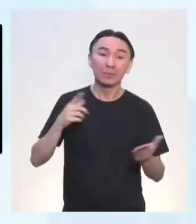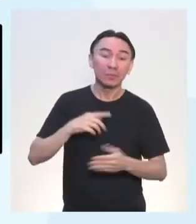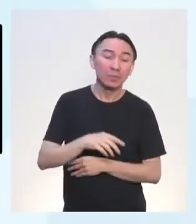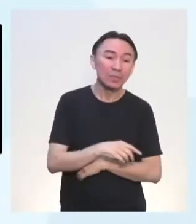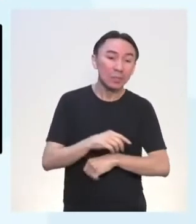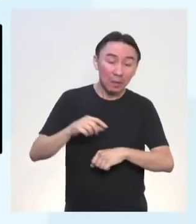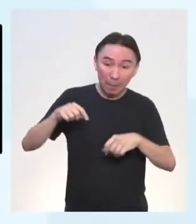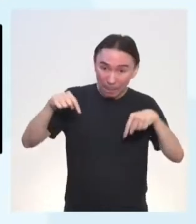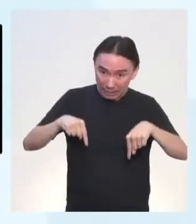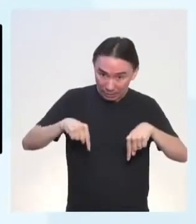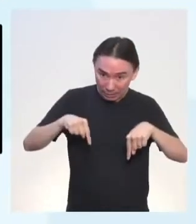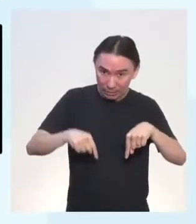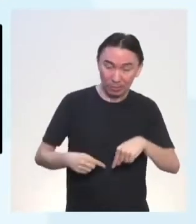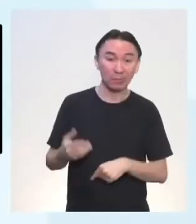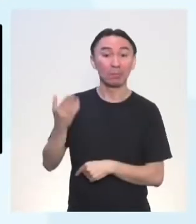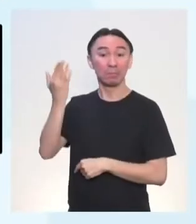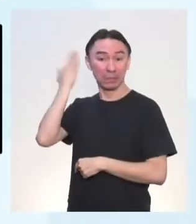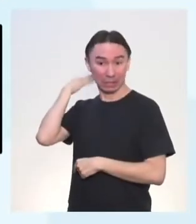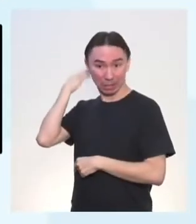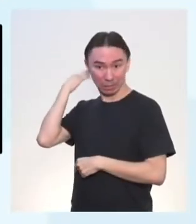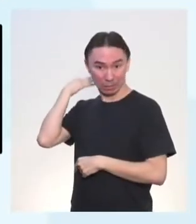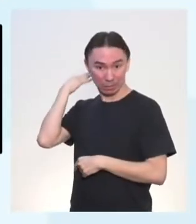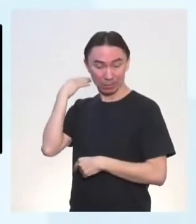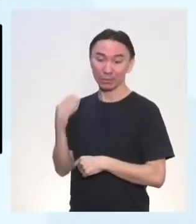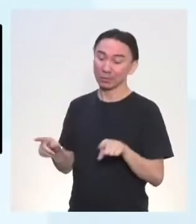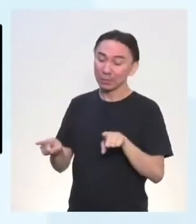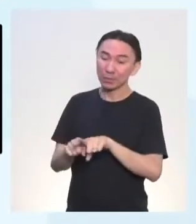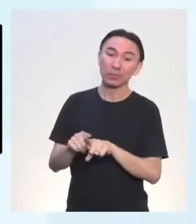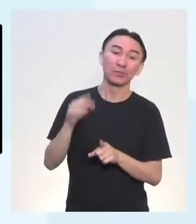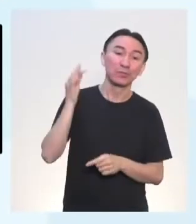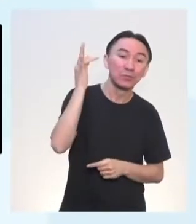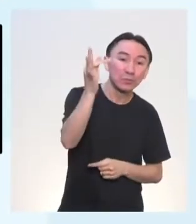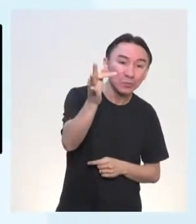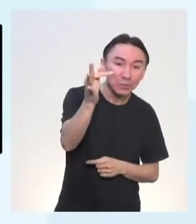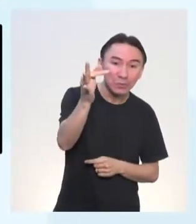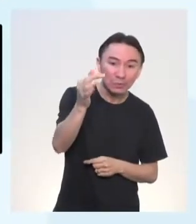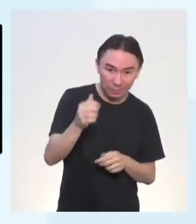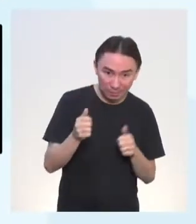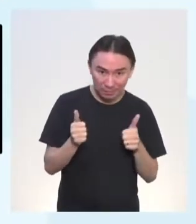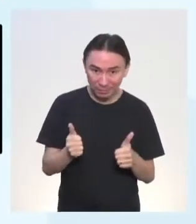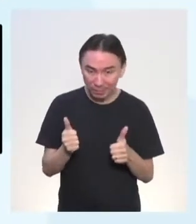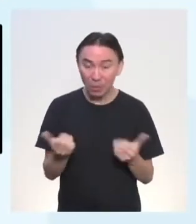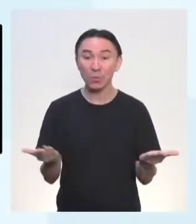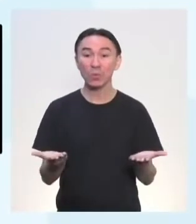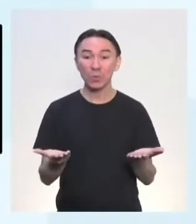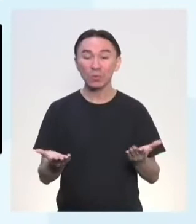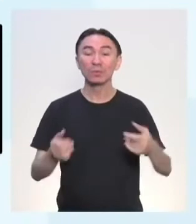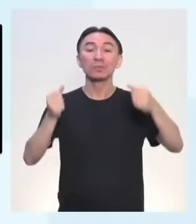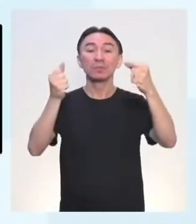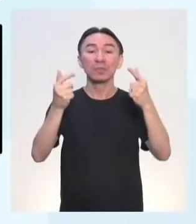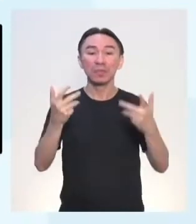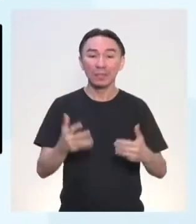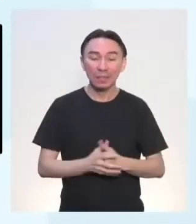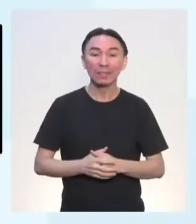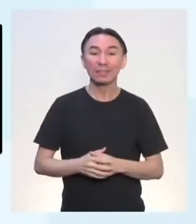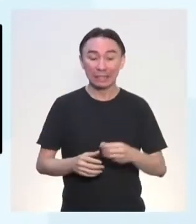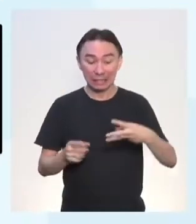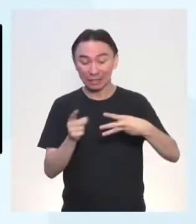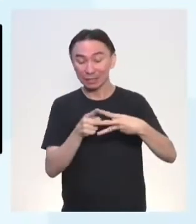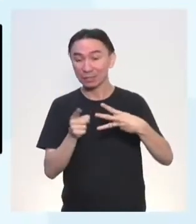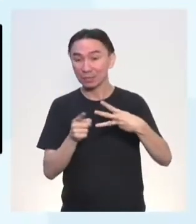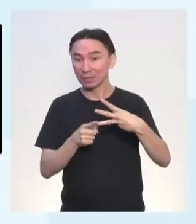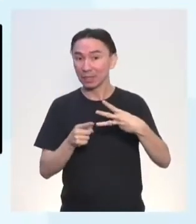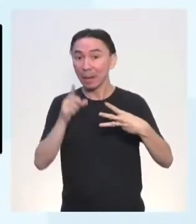e futuro, ok? Então, deixei claro aqui para vocês. Vamos falar de quais? Desses 3 que